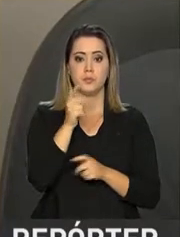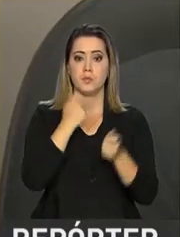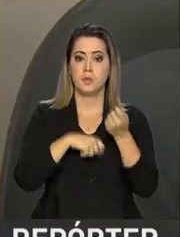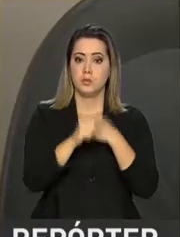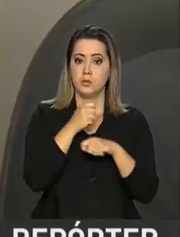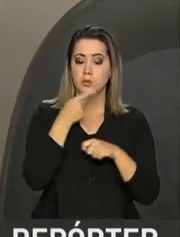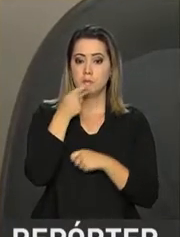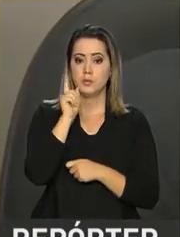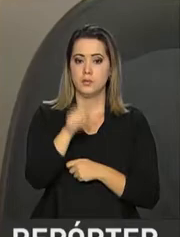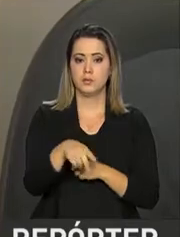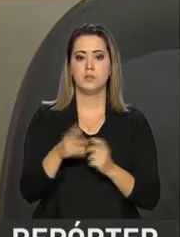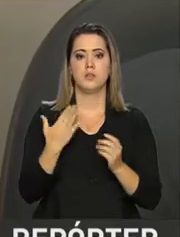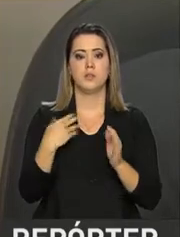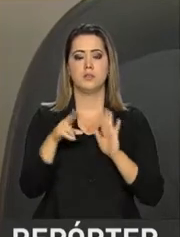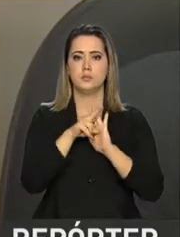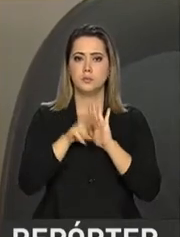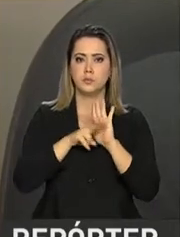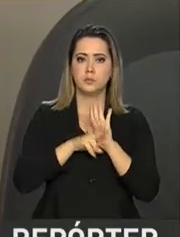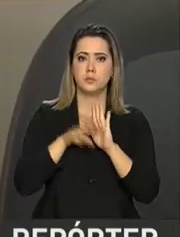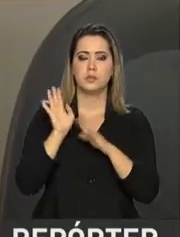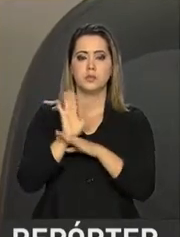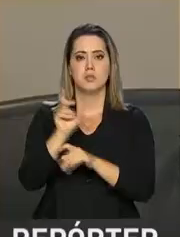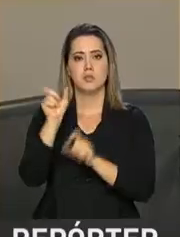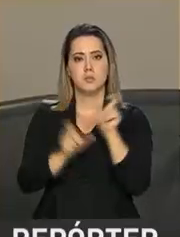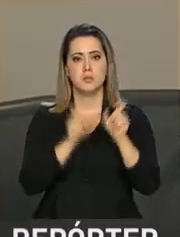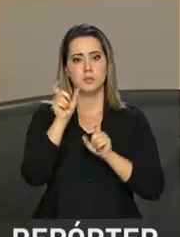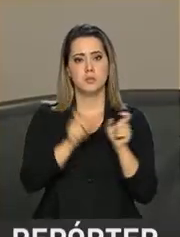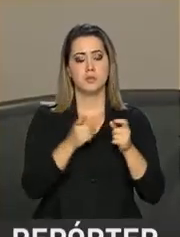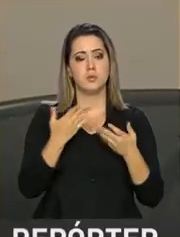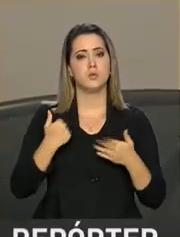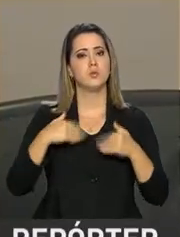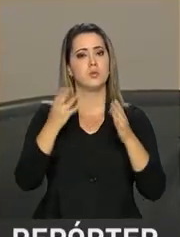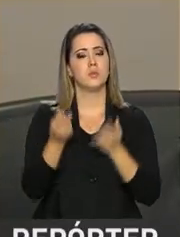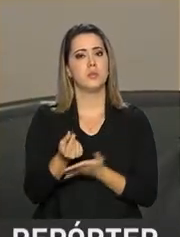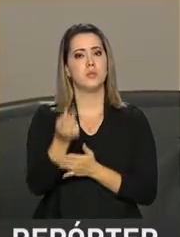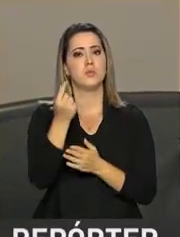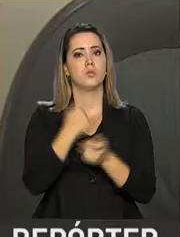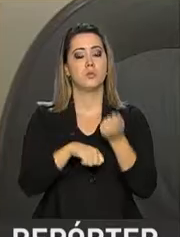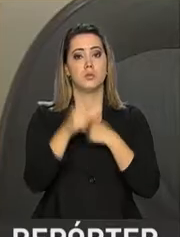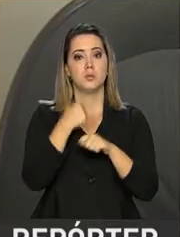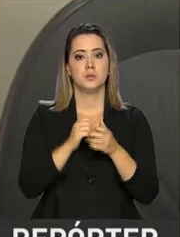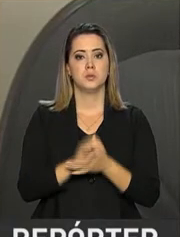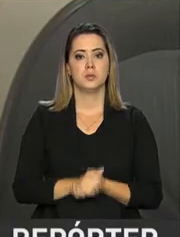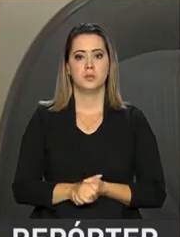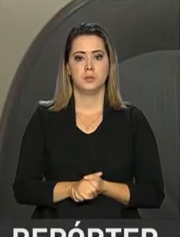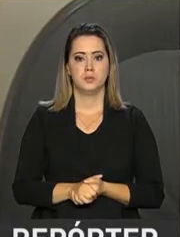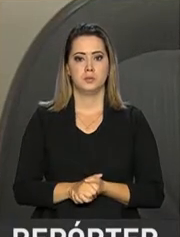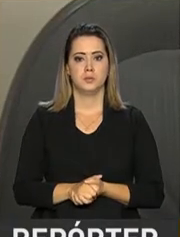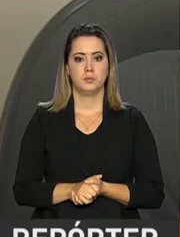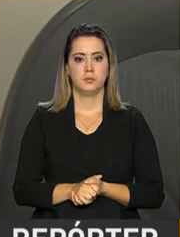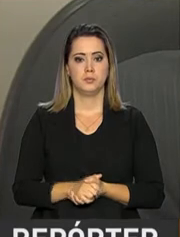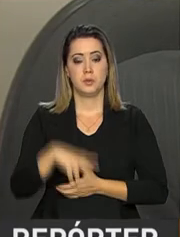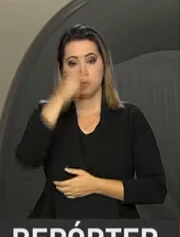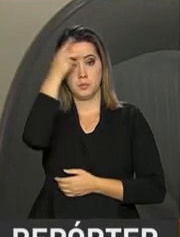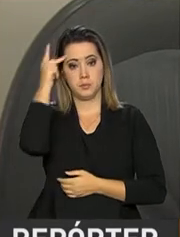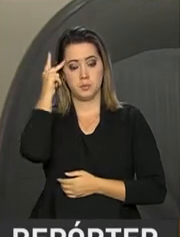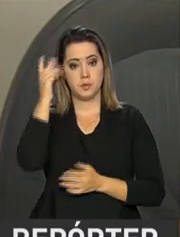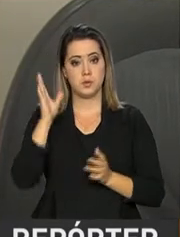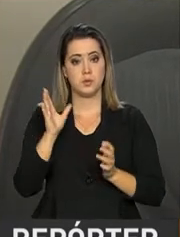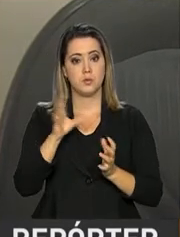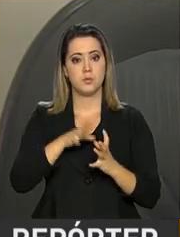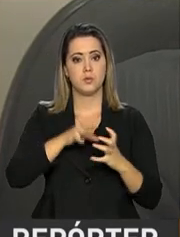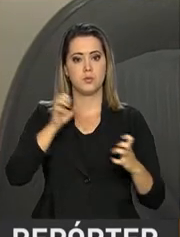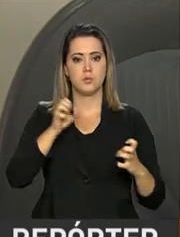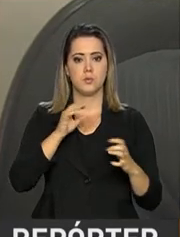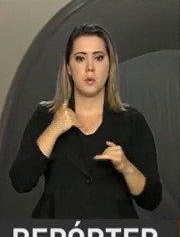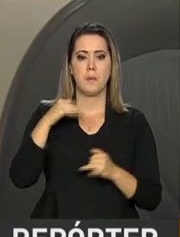a medida vai beneficiar os aposentados e injetar dinheiro na economia ou se destinam a pessoas idosas né na